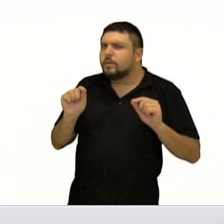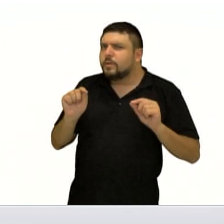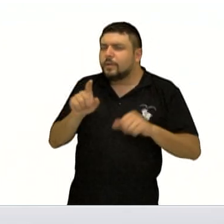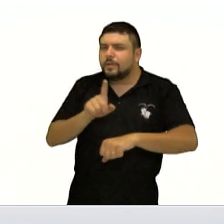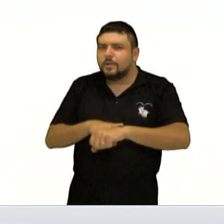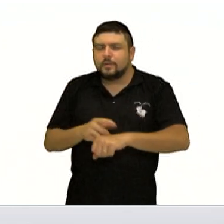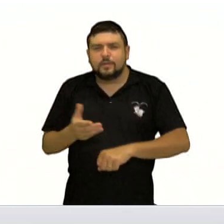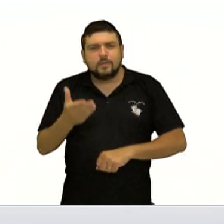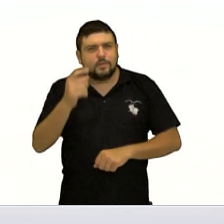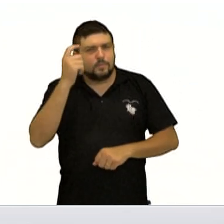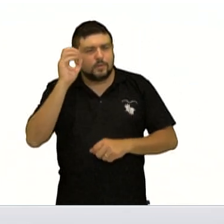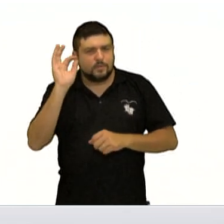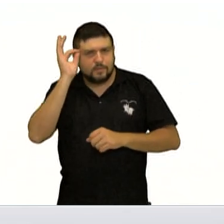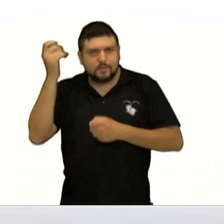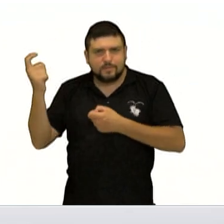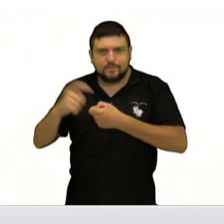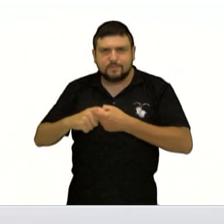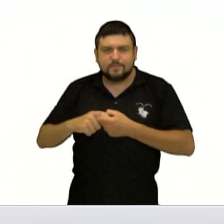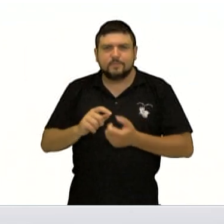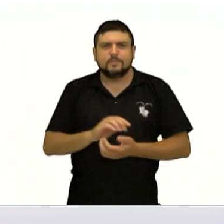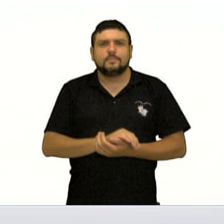tempinho para você pensar e a gente já volta.